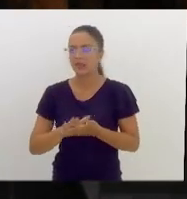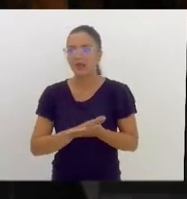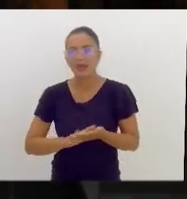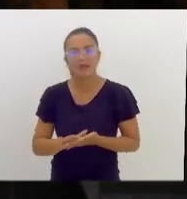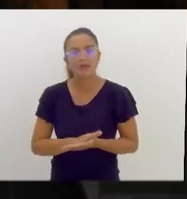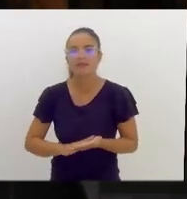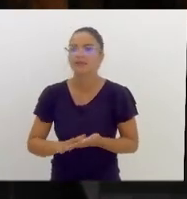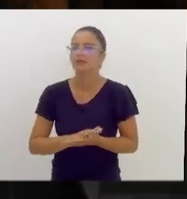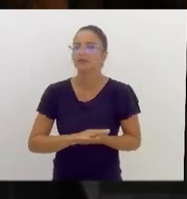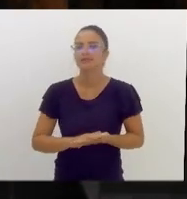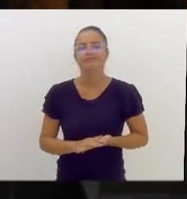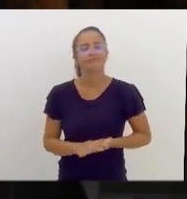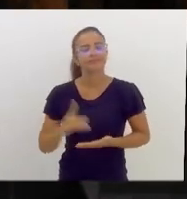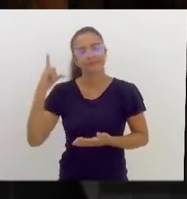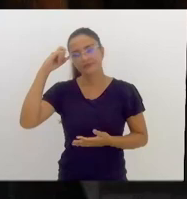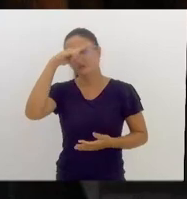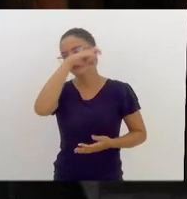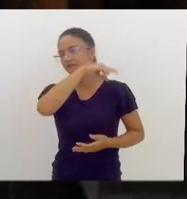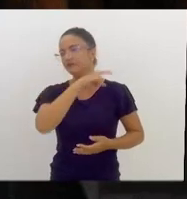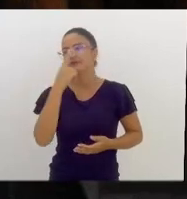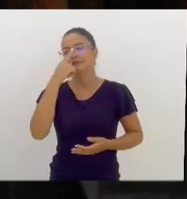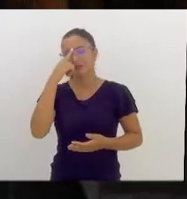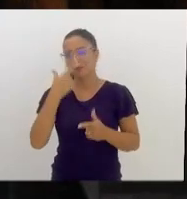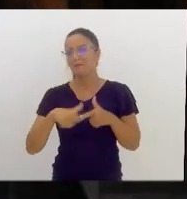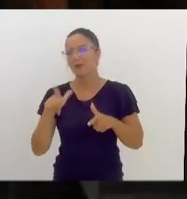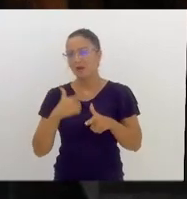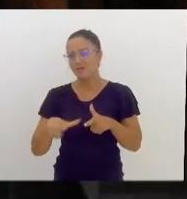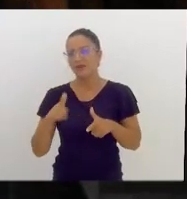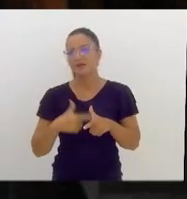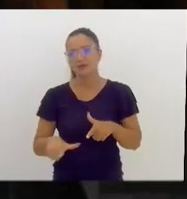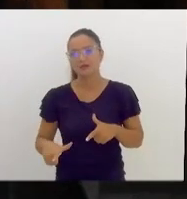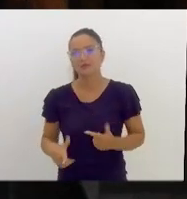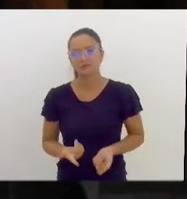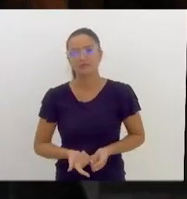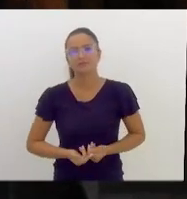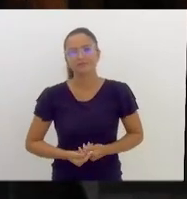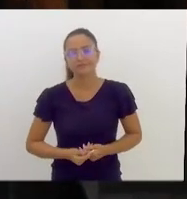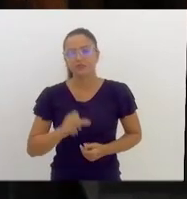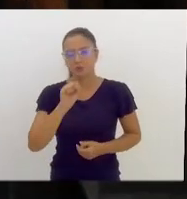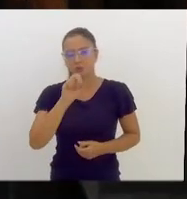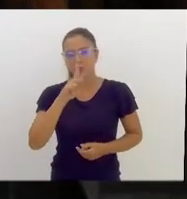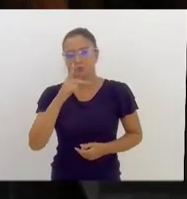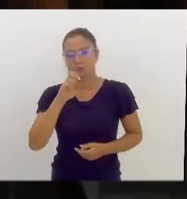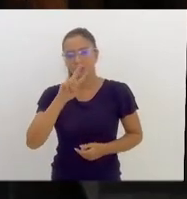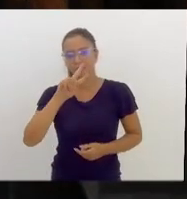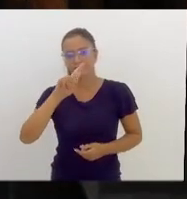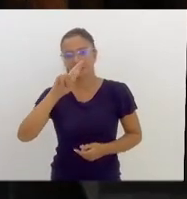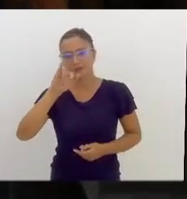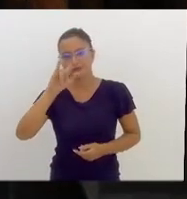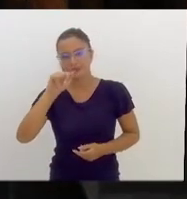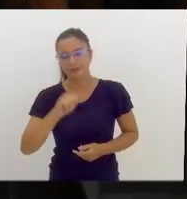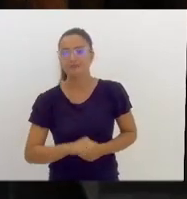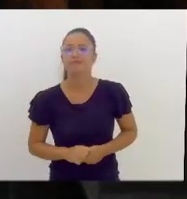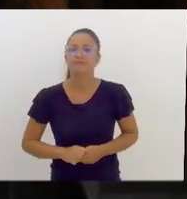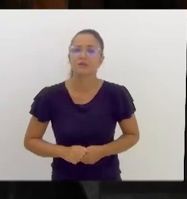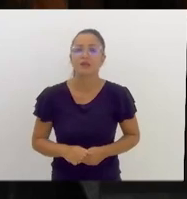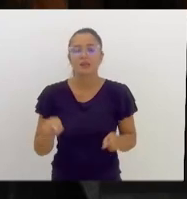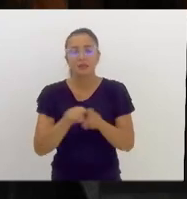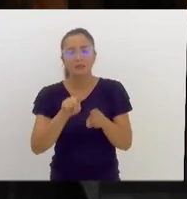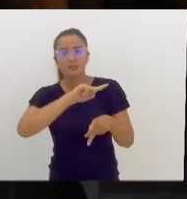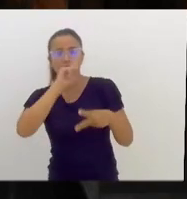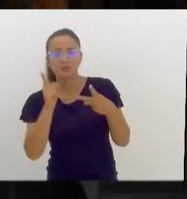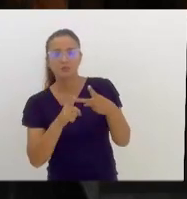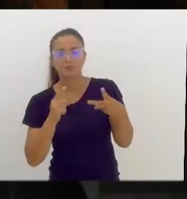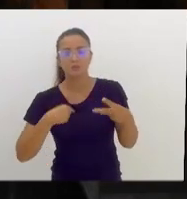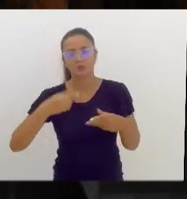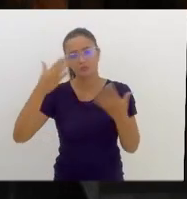operacionalização muito problemática que foi feita pela Supervia. Em segundo lugar, eu quero parabenizar